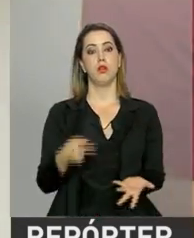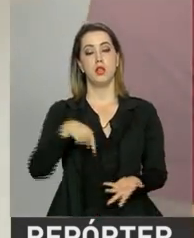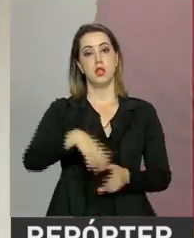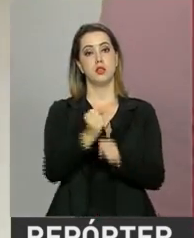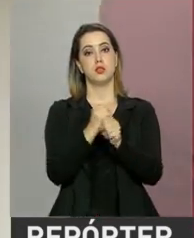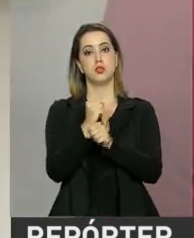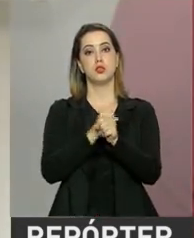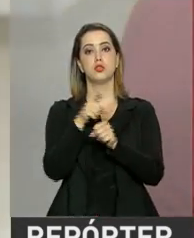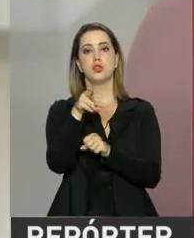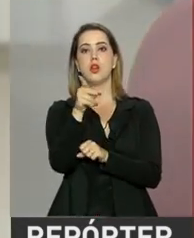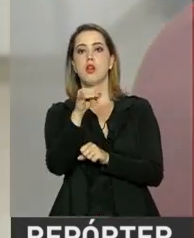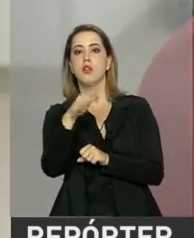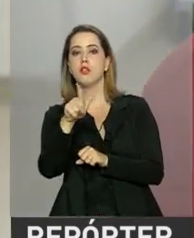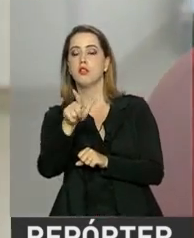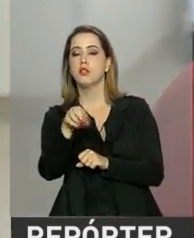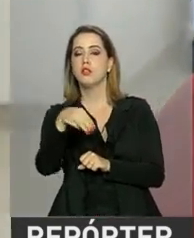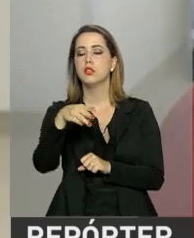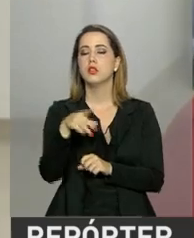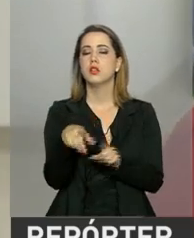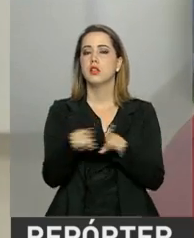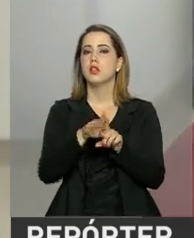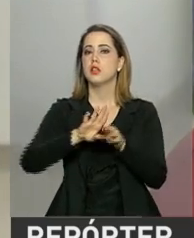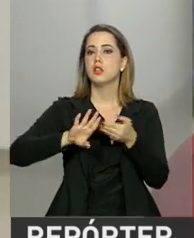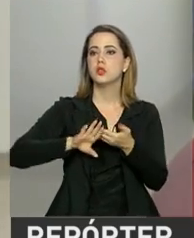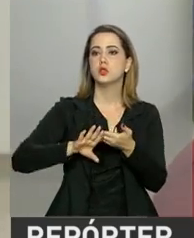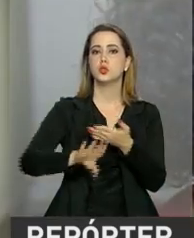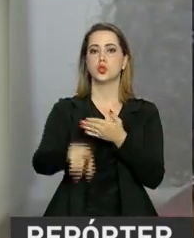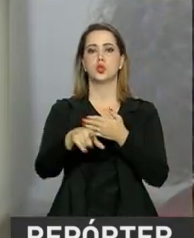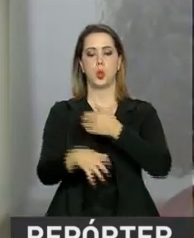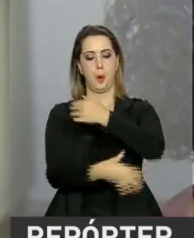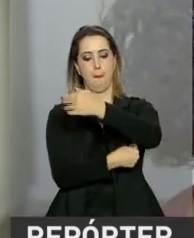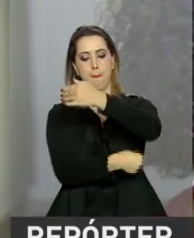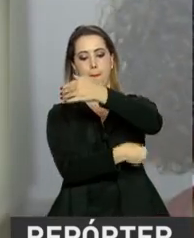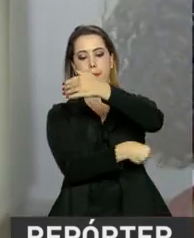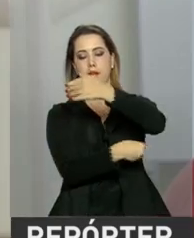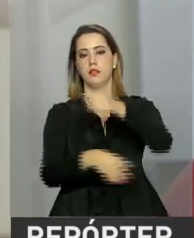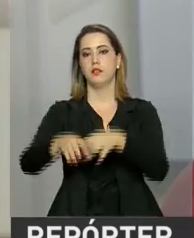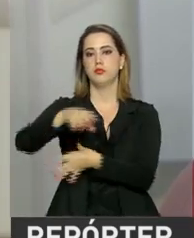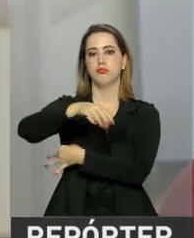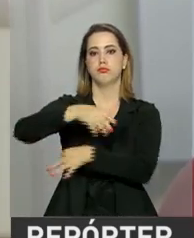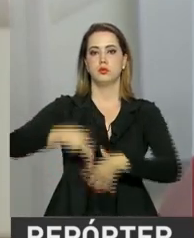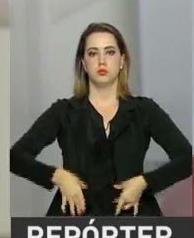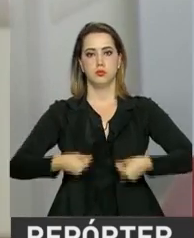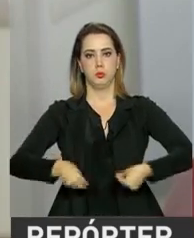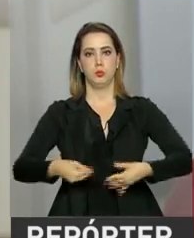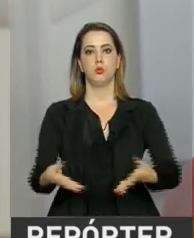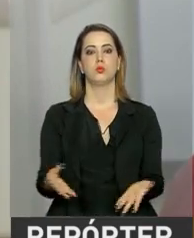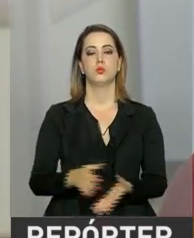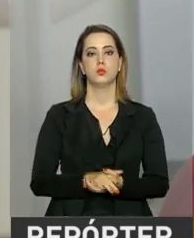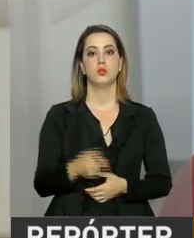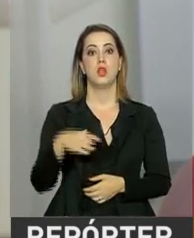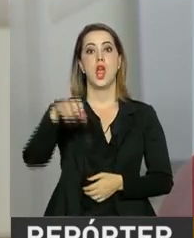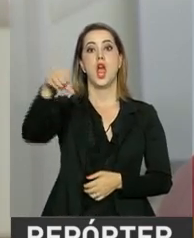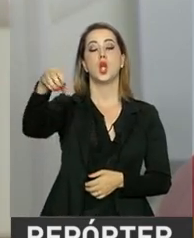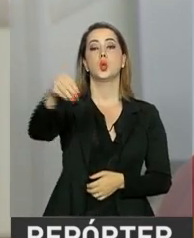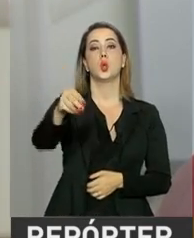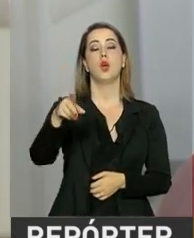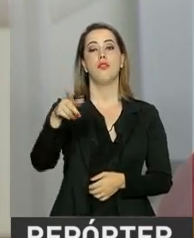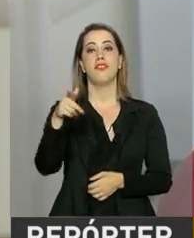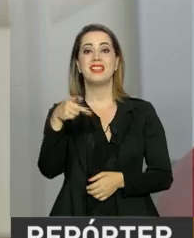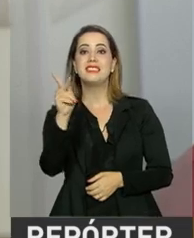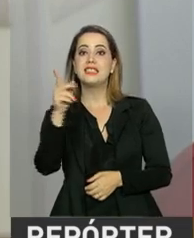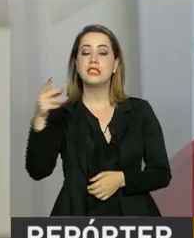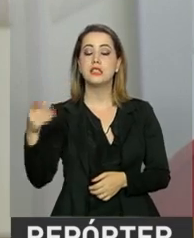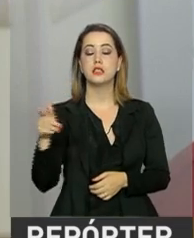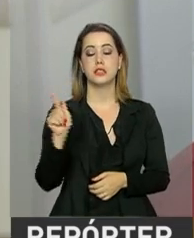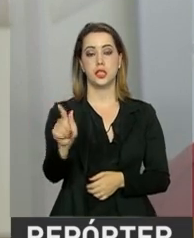deste ano, de uma só vez, Regina retirou o excesso de pele do braço e do abdômen. Depois que eu fiz a bariátrica, eu perdi 90 quilos.